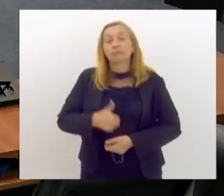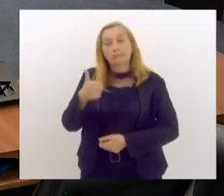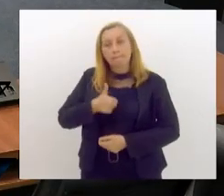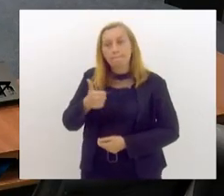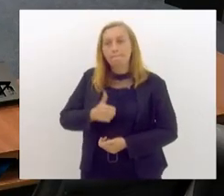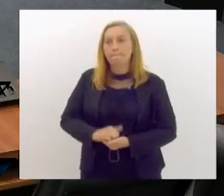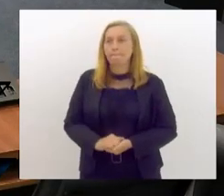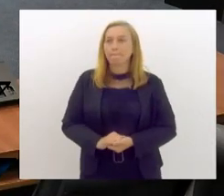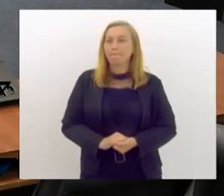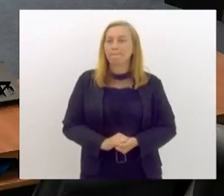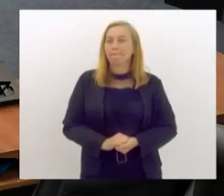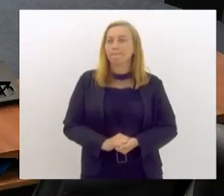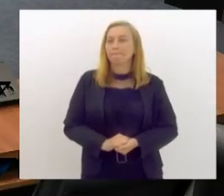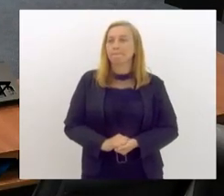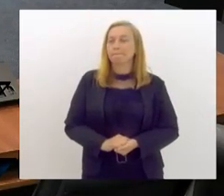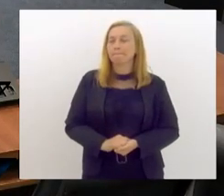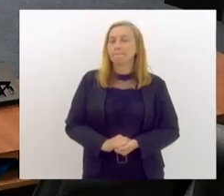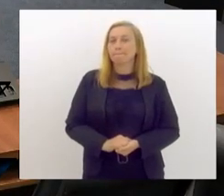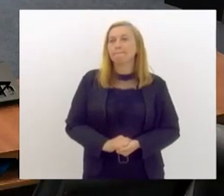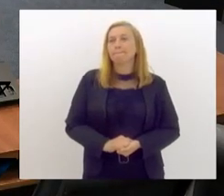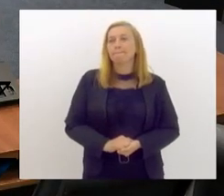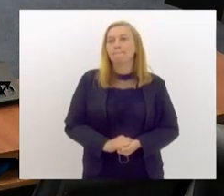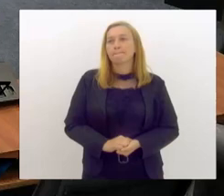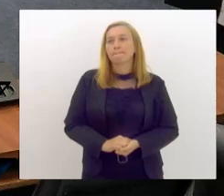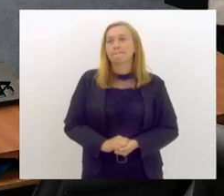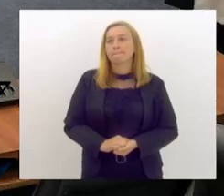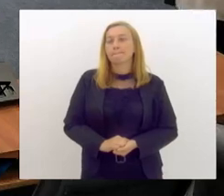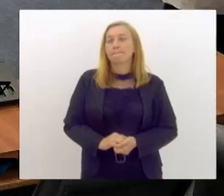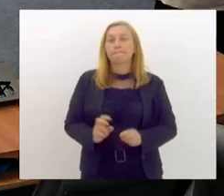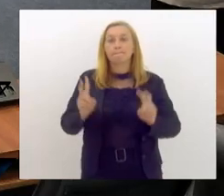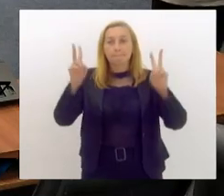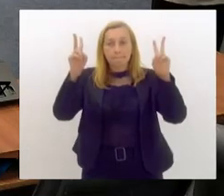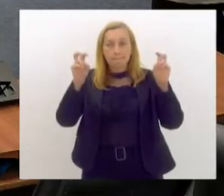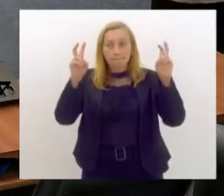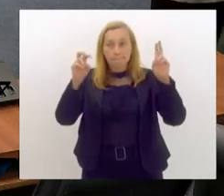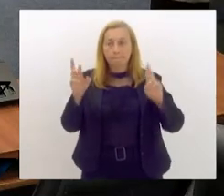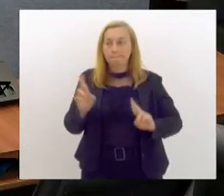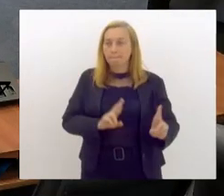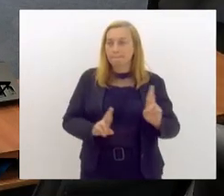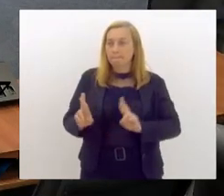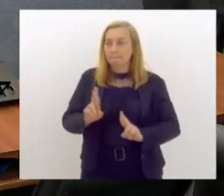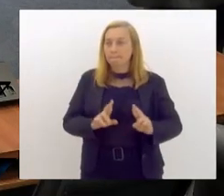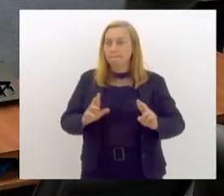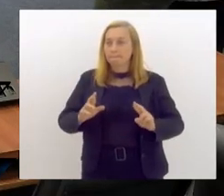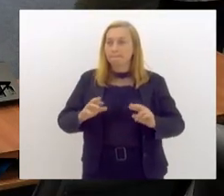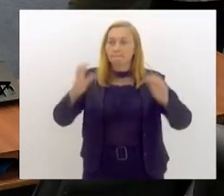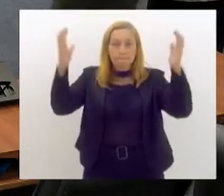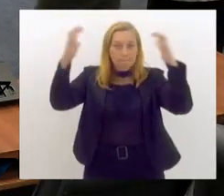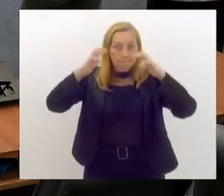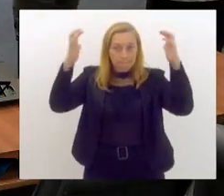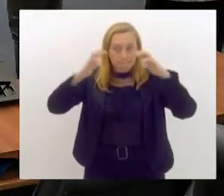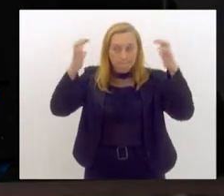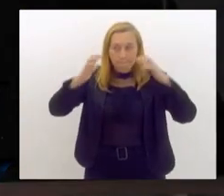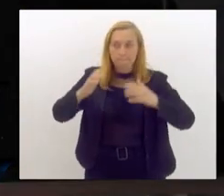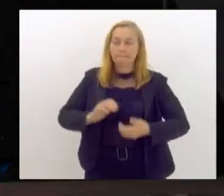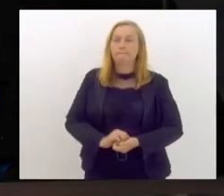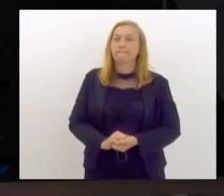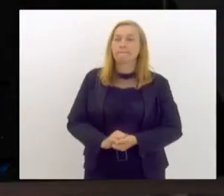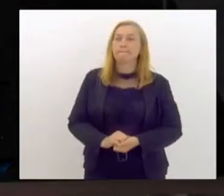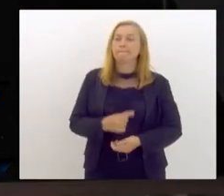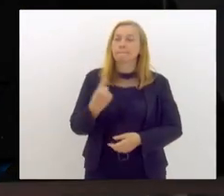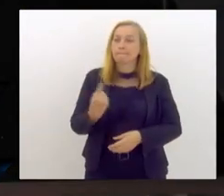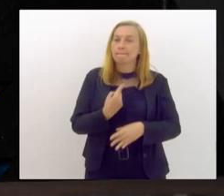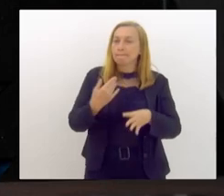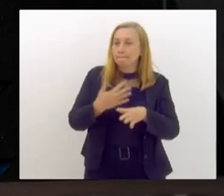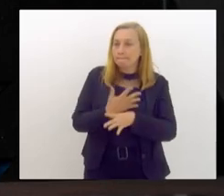deles ainda é o tema relacionado a alagamentos e enchentes. A nossa